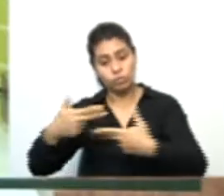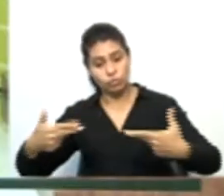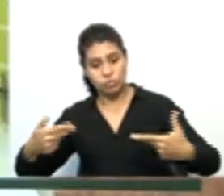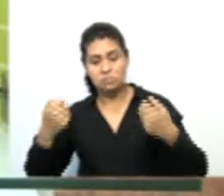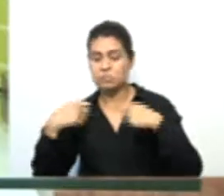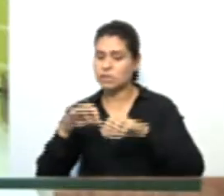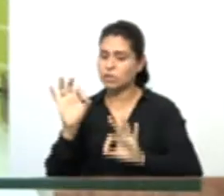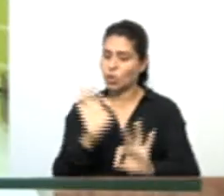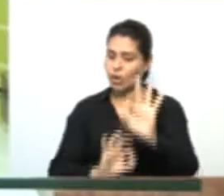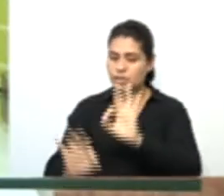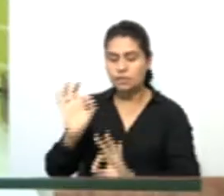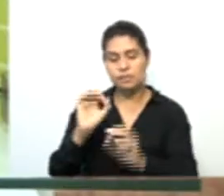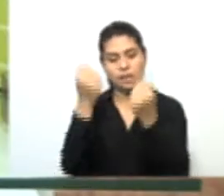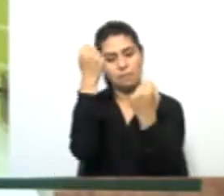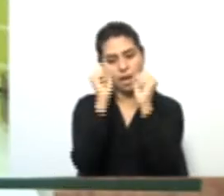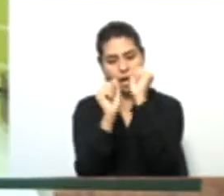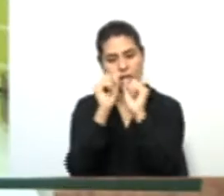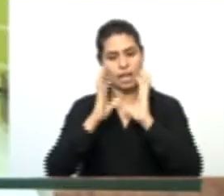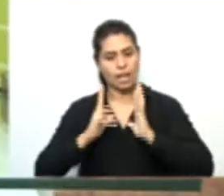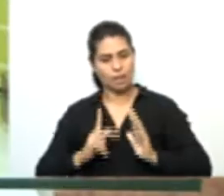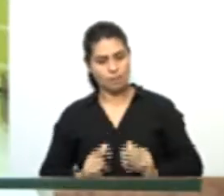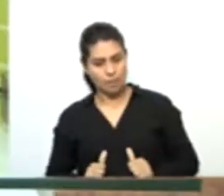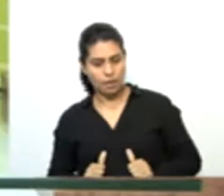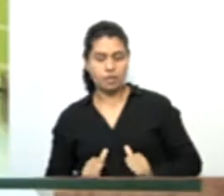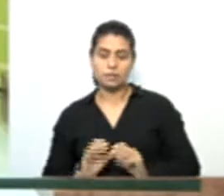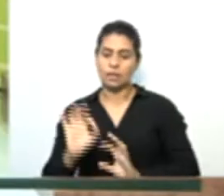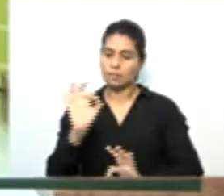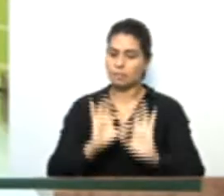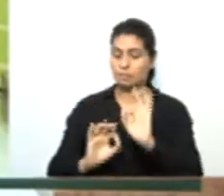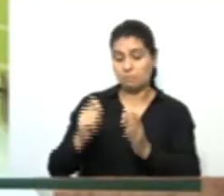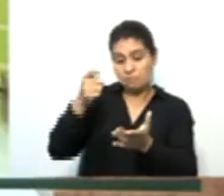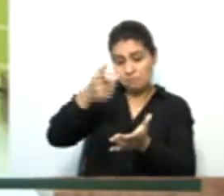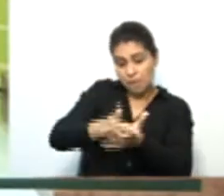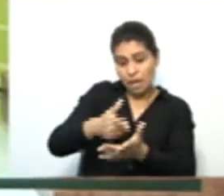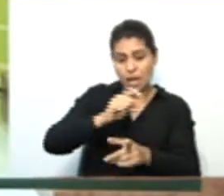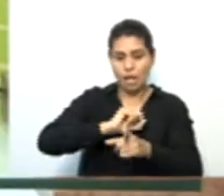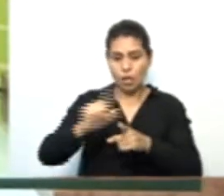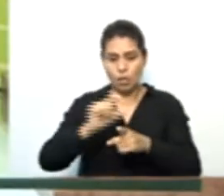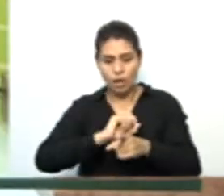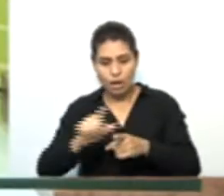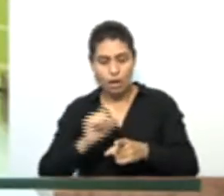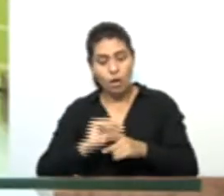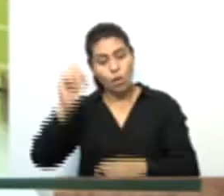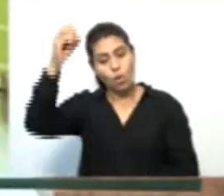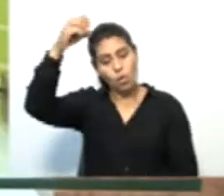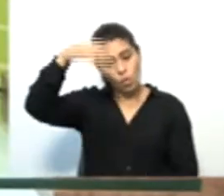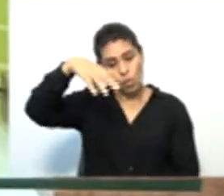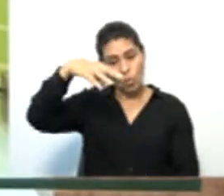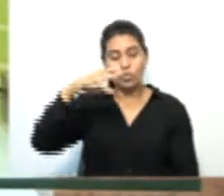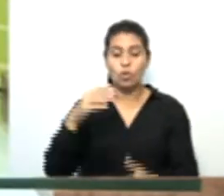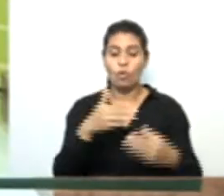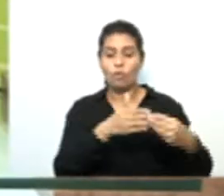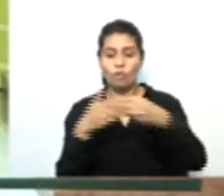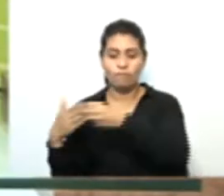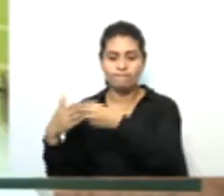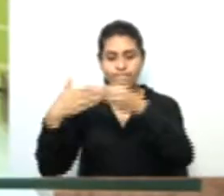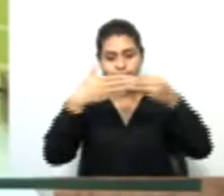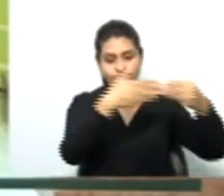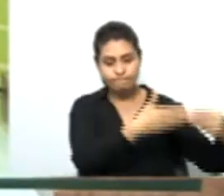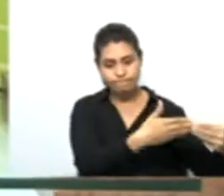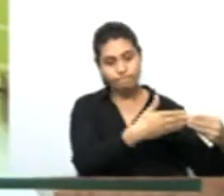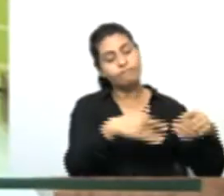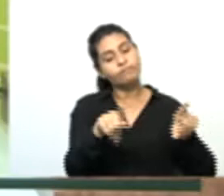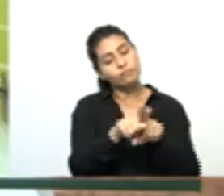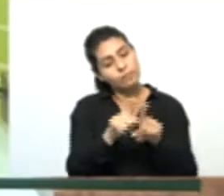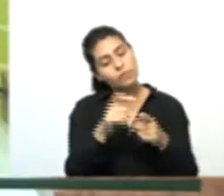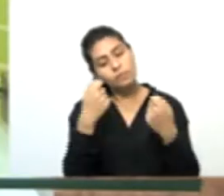de manutenção das máquinas, precisa de limpeza, precisa pagar o aluguel, precisa às vezes pagar um frete. Então